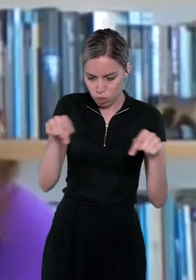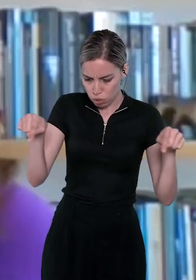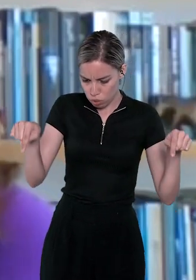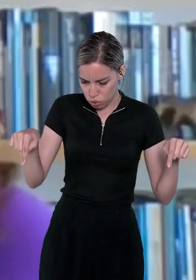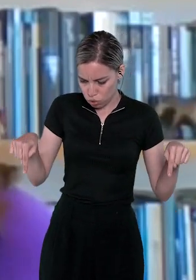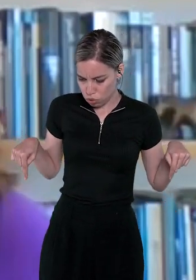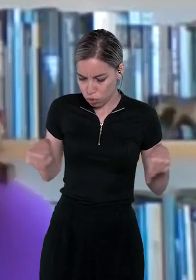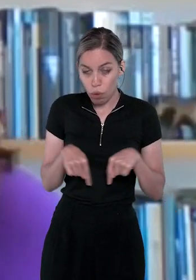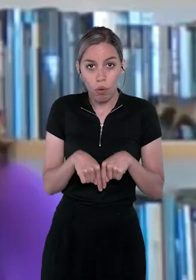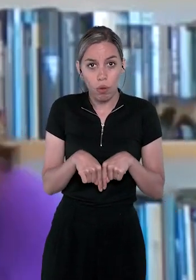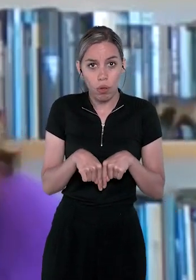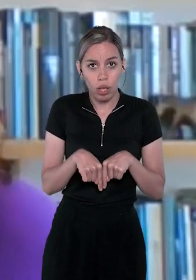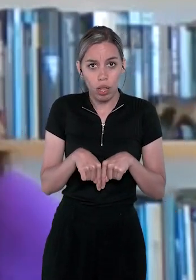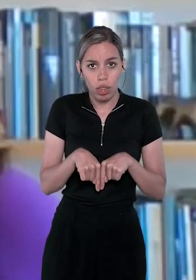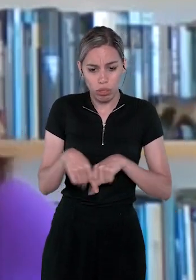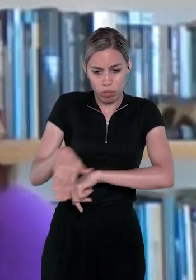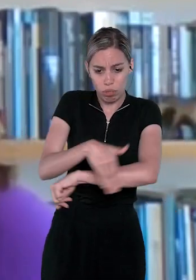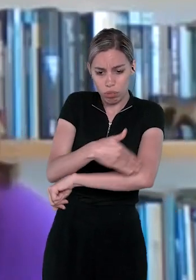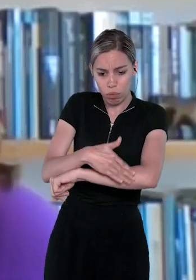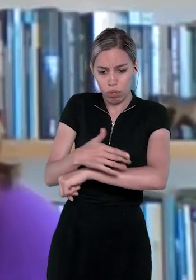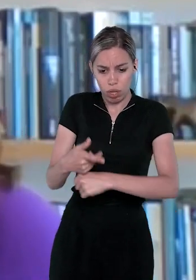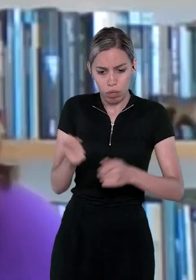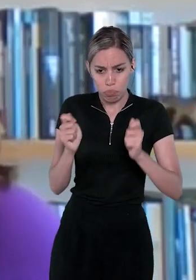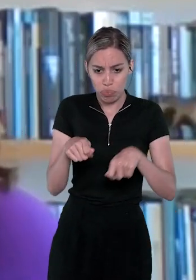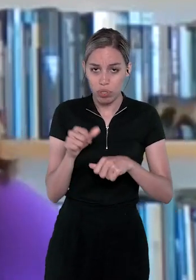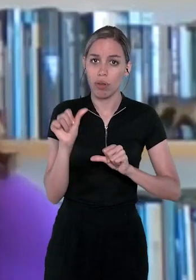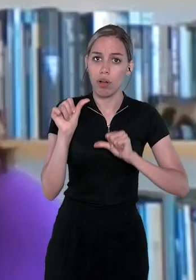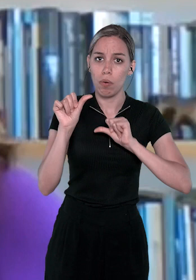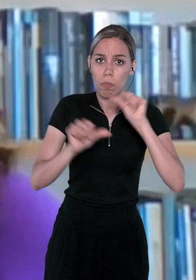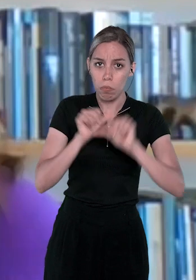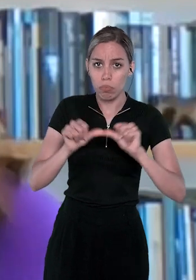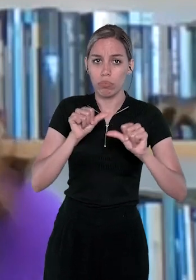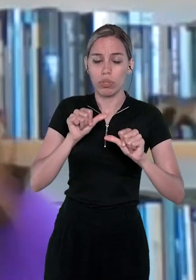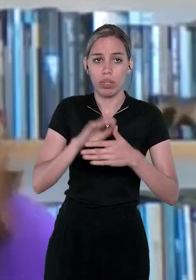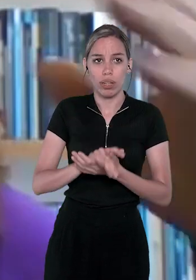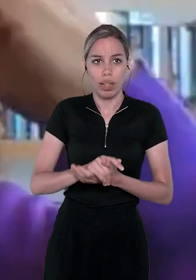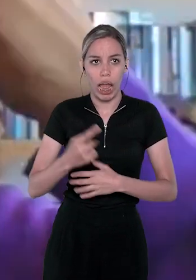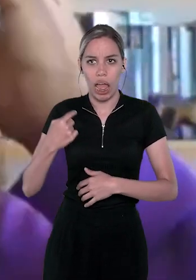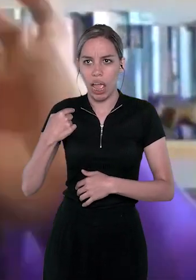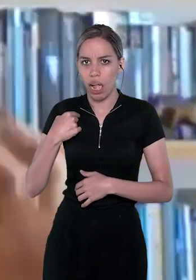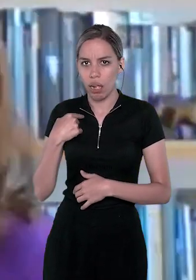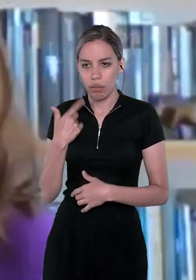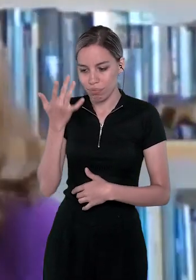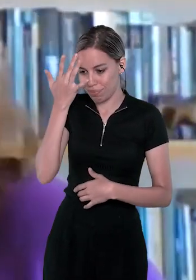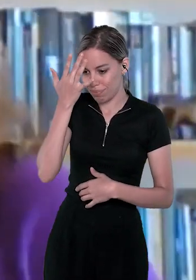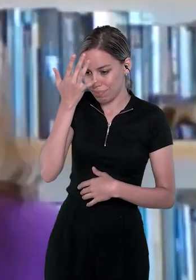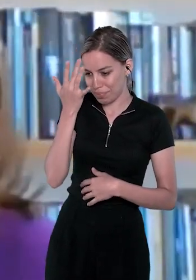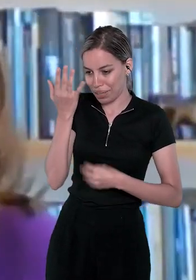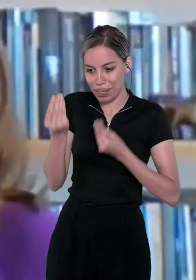o futuro da nossa política. Não sei, porque eu também, como todos nós, estou assombrada, né, com o que está